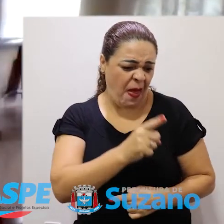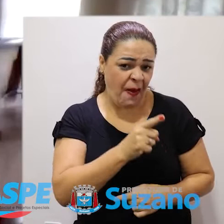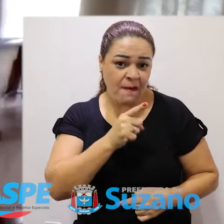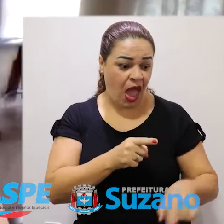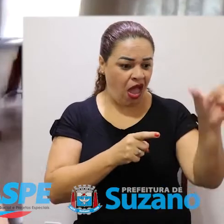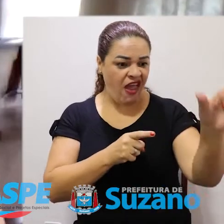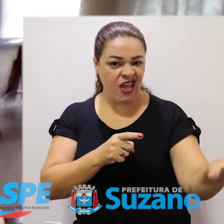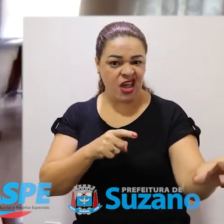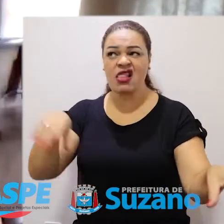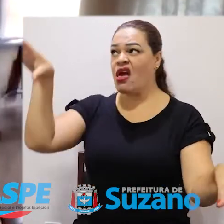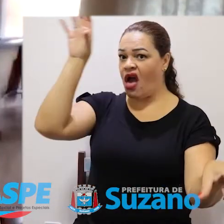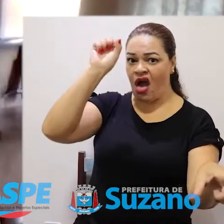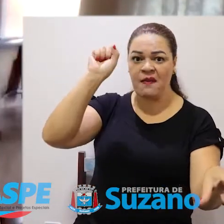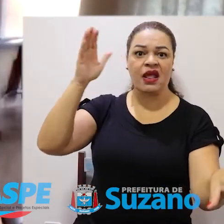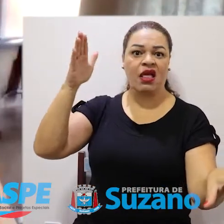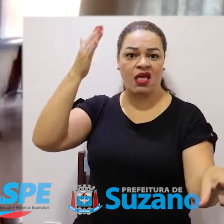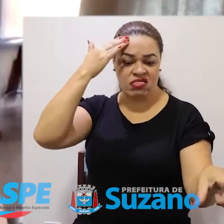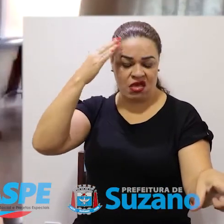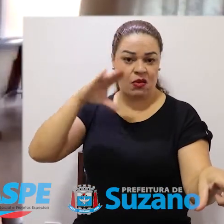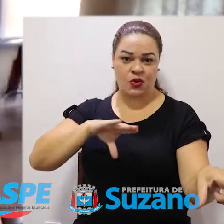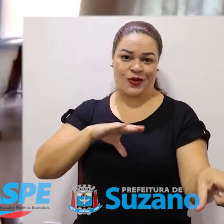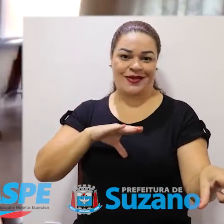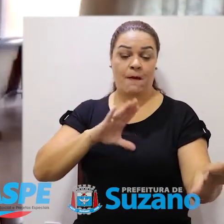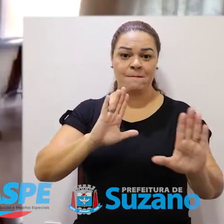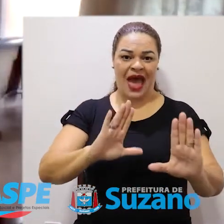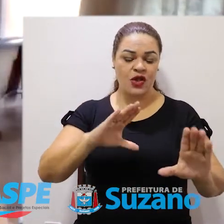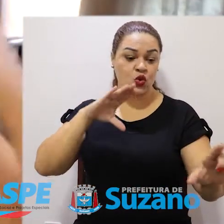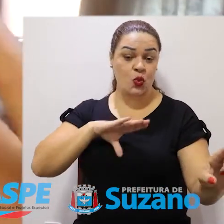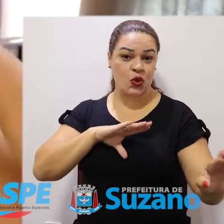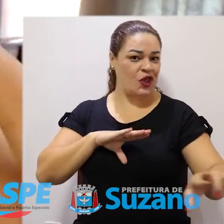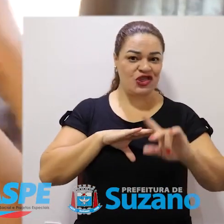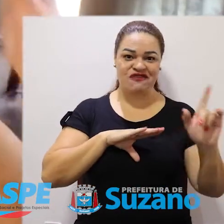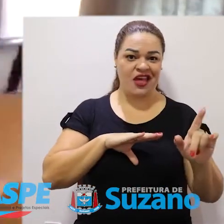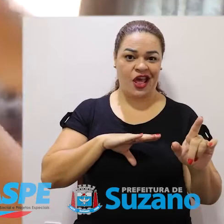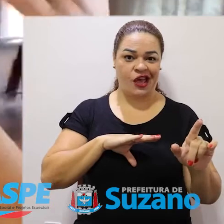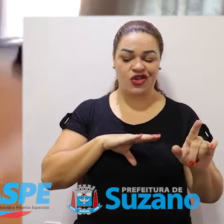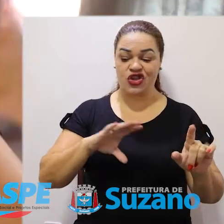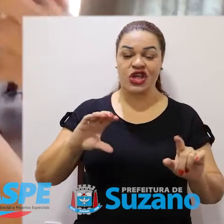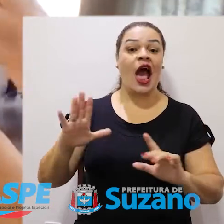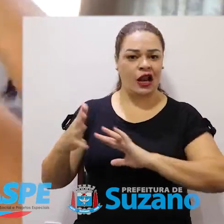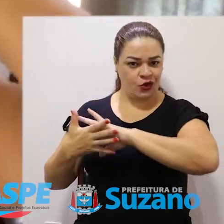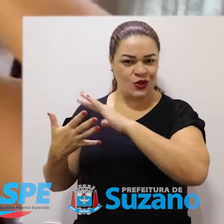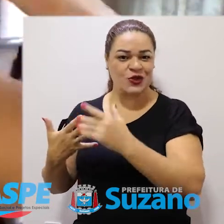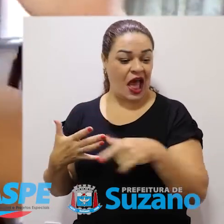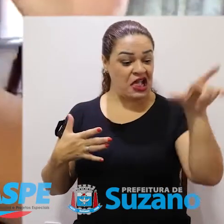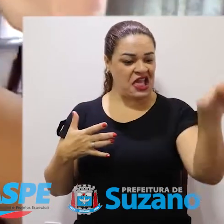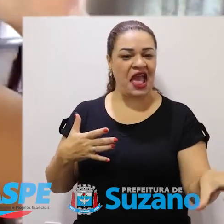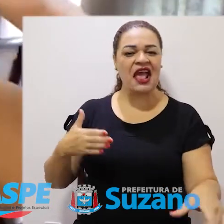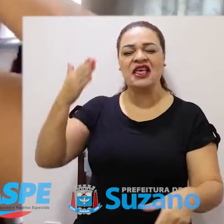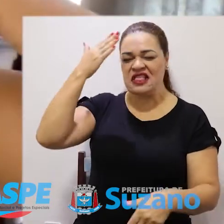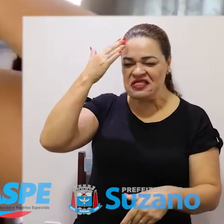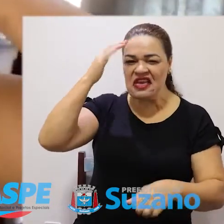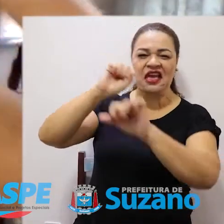A língua portuguesa não vai fazer por ele o que a língua de sinais vai fazer. A língua de sinais vai dar condição dele entender